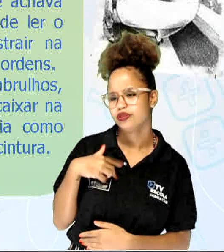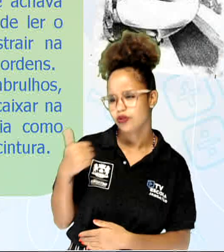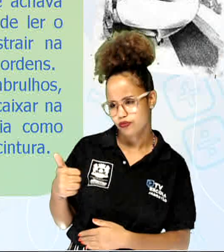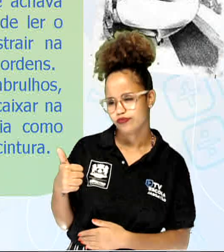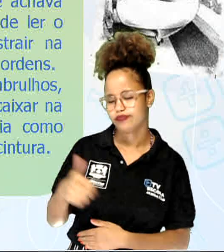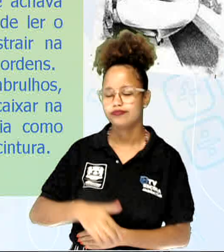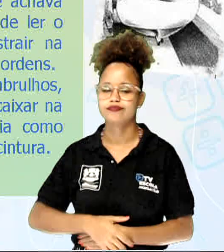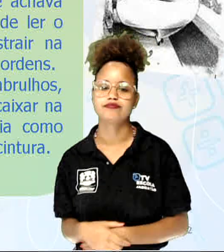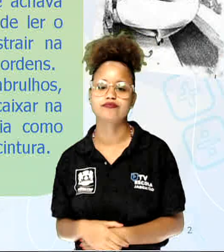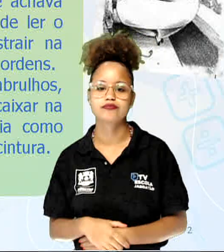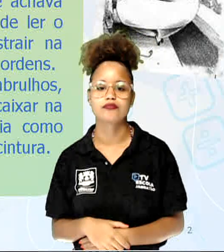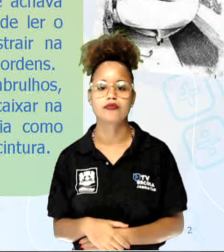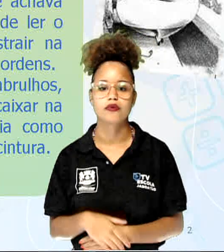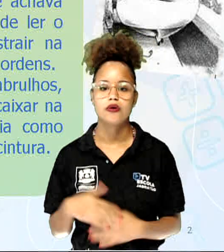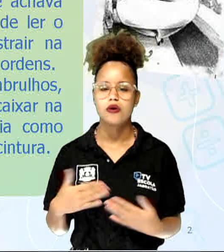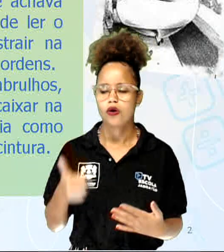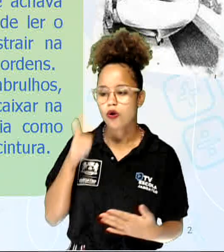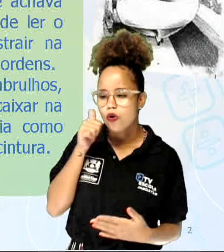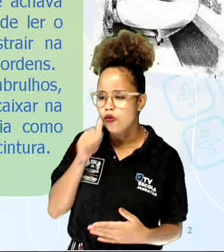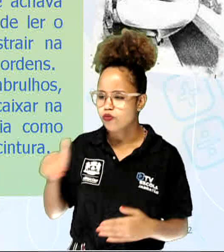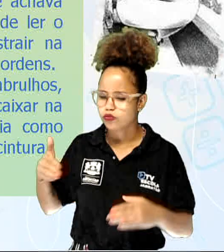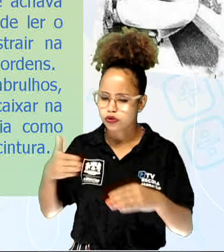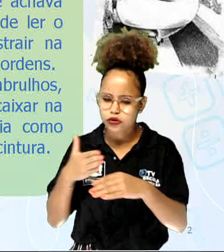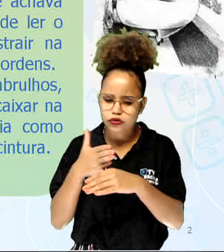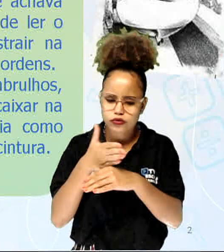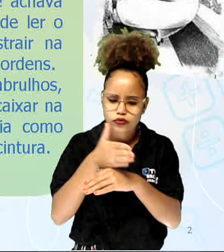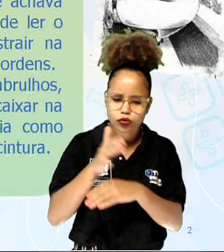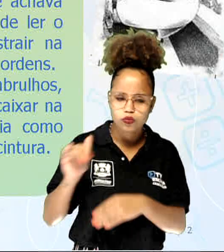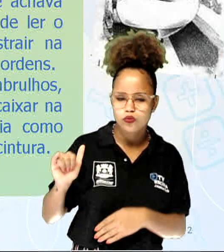ordens. Madama entrou no avião,